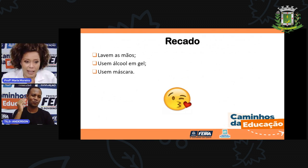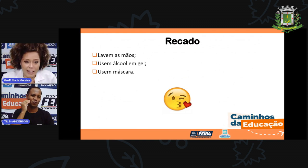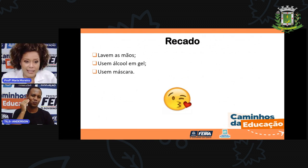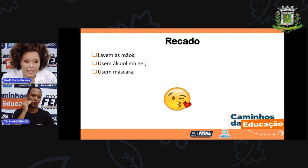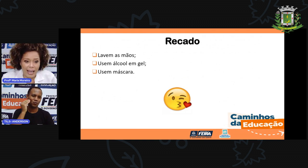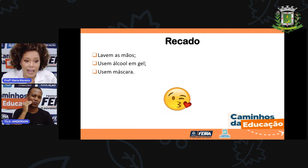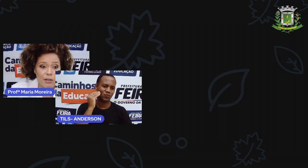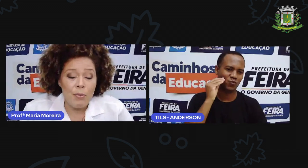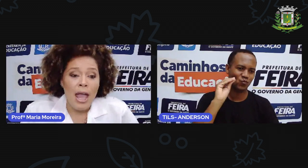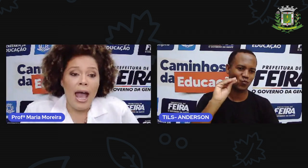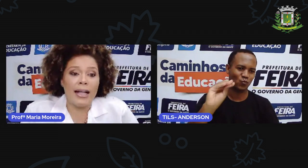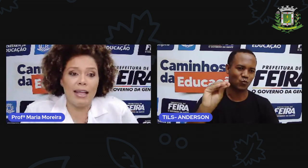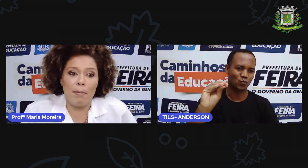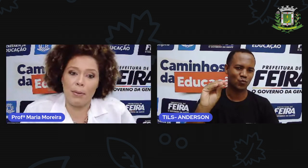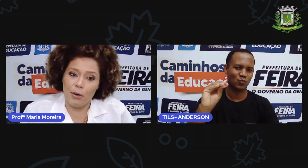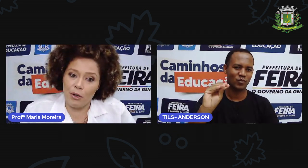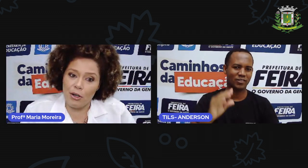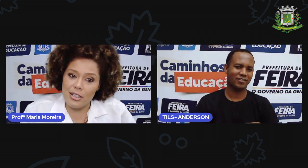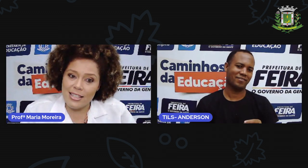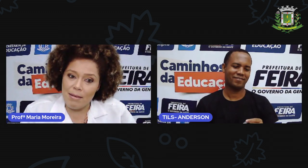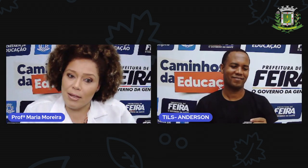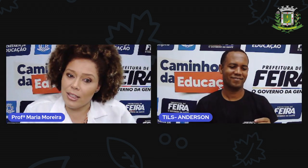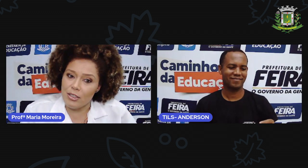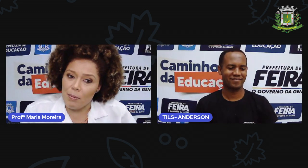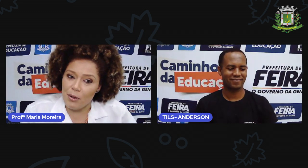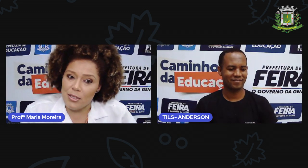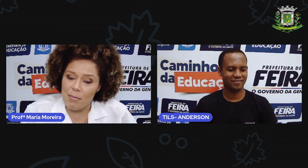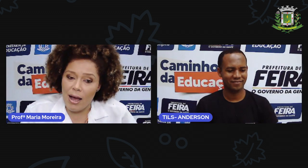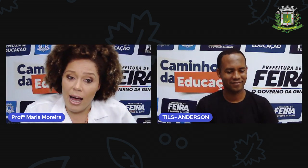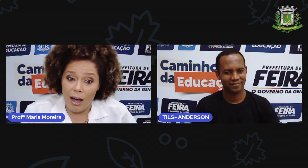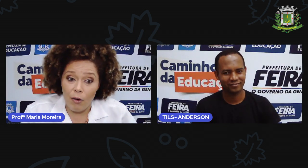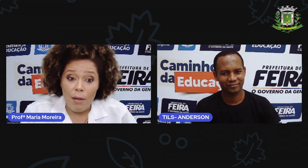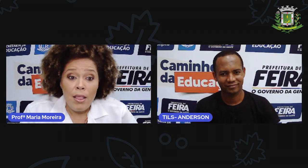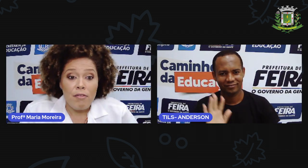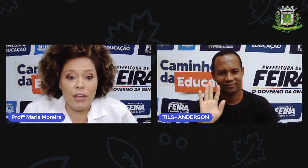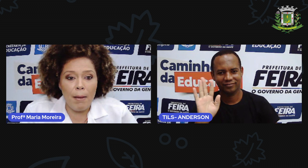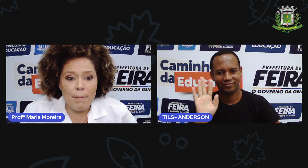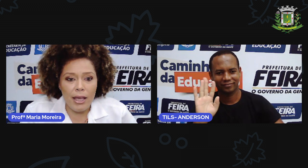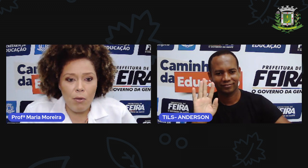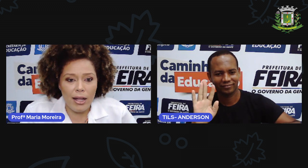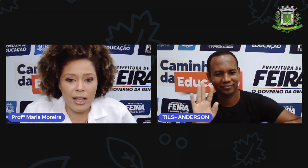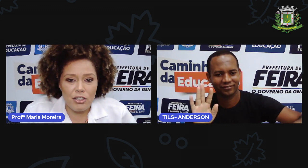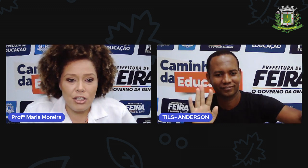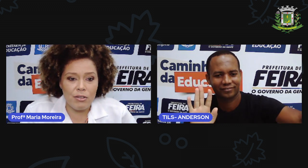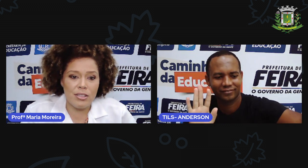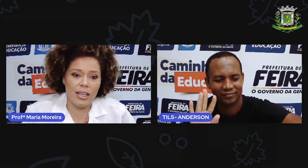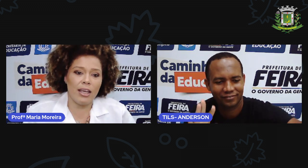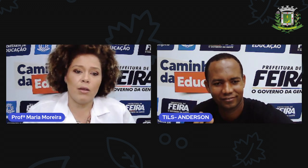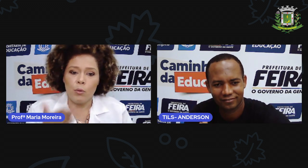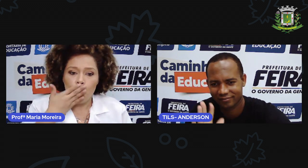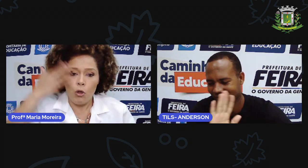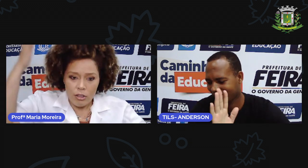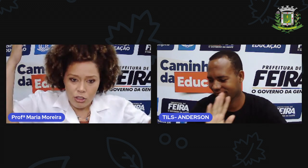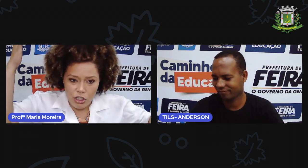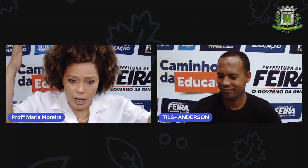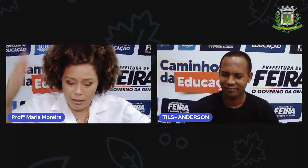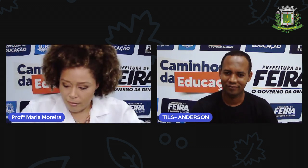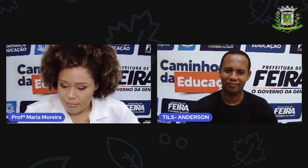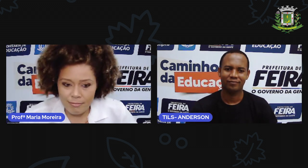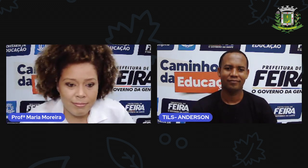também, certo? Até a próxima, até a nossa próxima aula. Fiquem bem guardadinhos e...